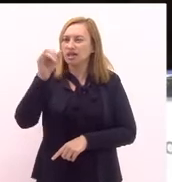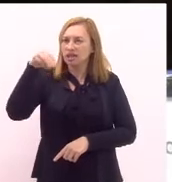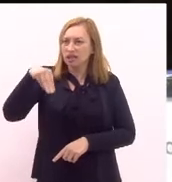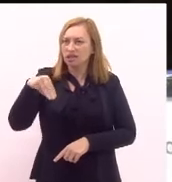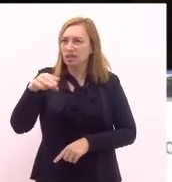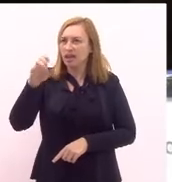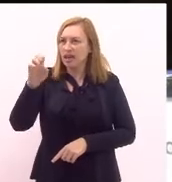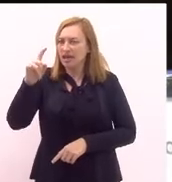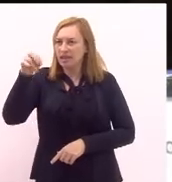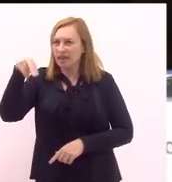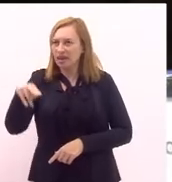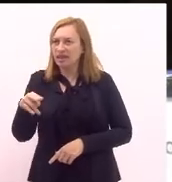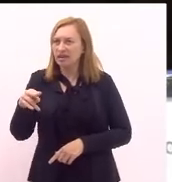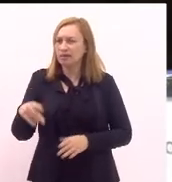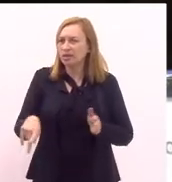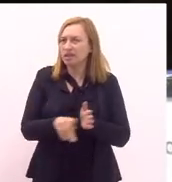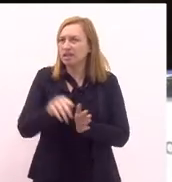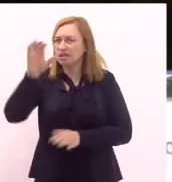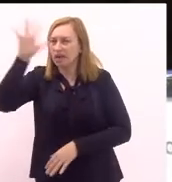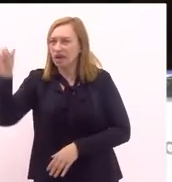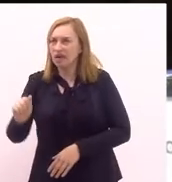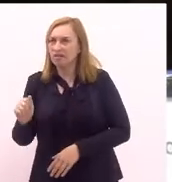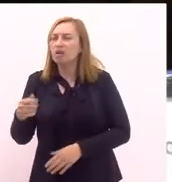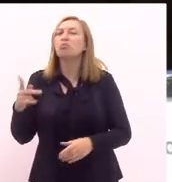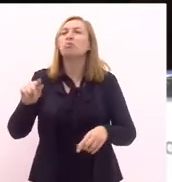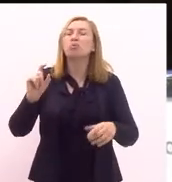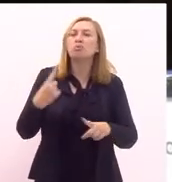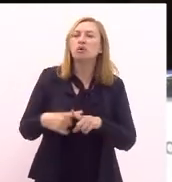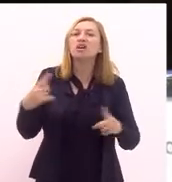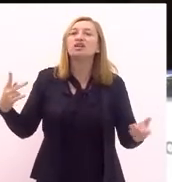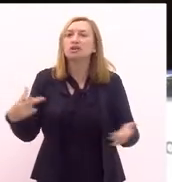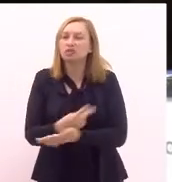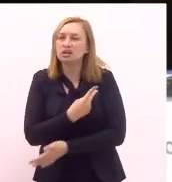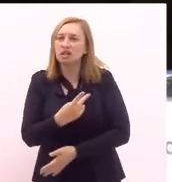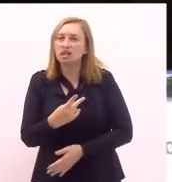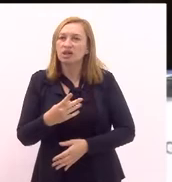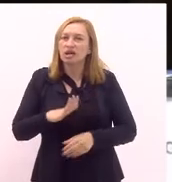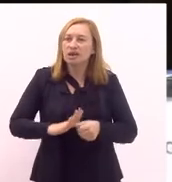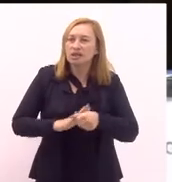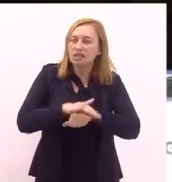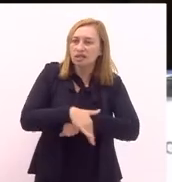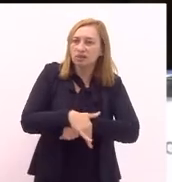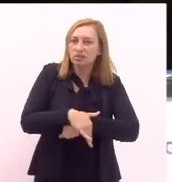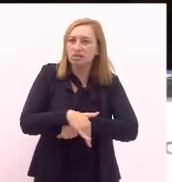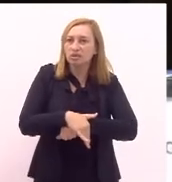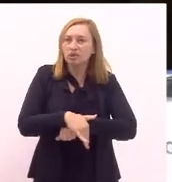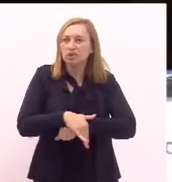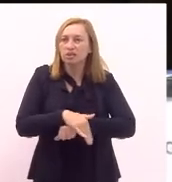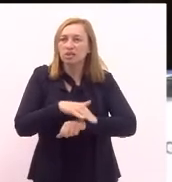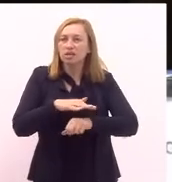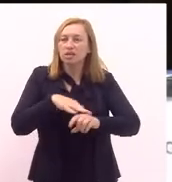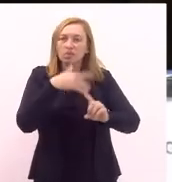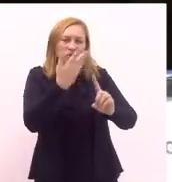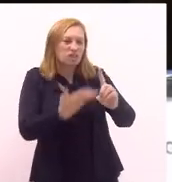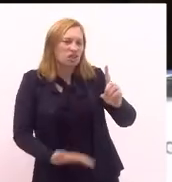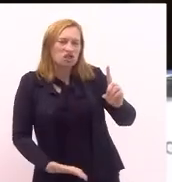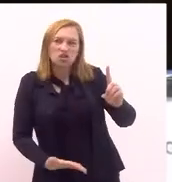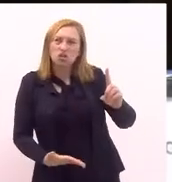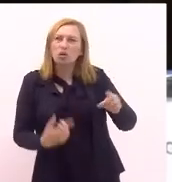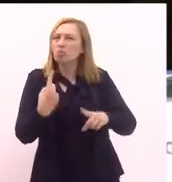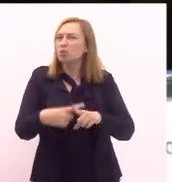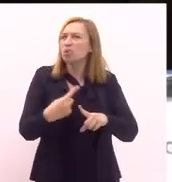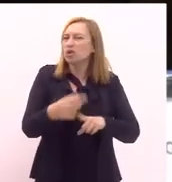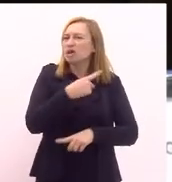e agora por quê que isso acontece e essa noite aqui homenageamos a Governadora Benedita da Silva por quê que